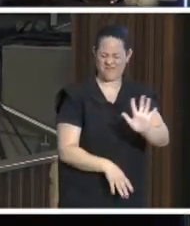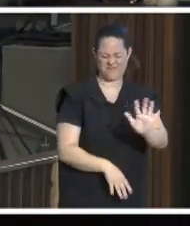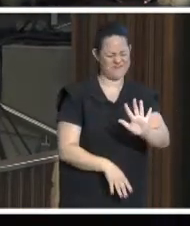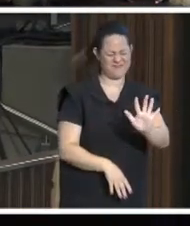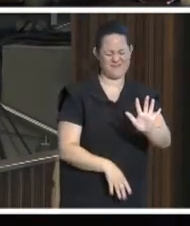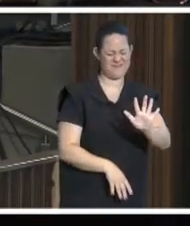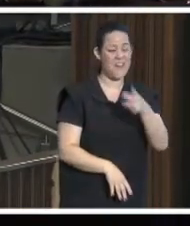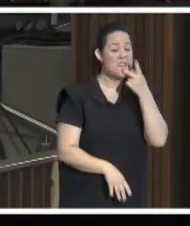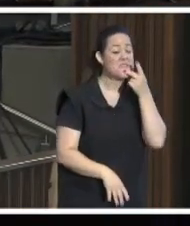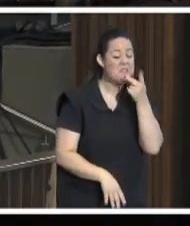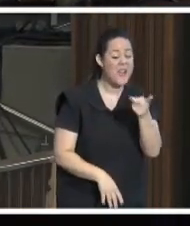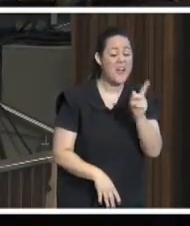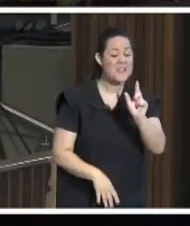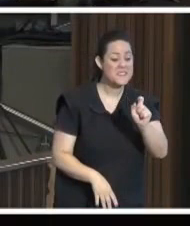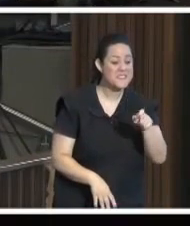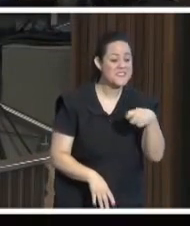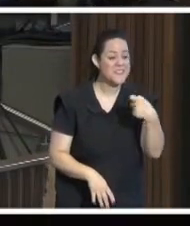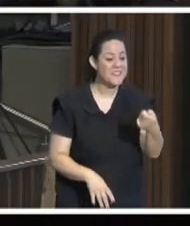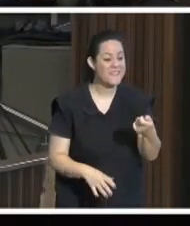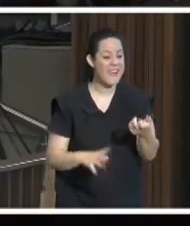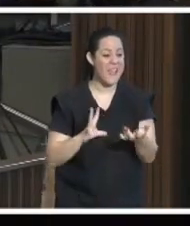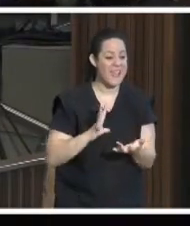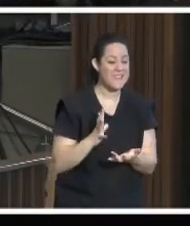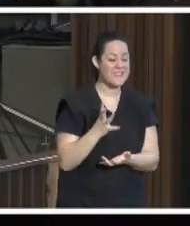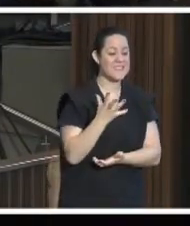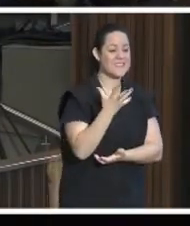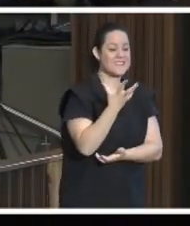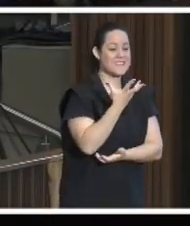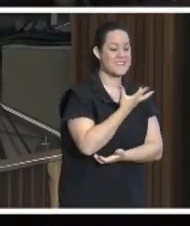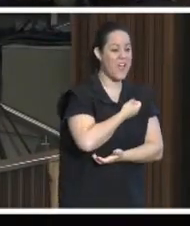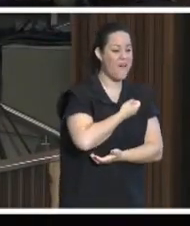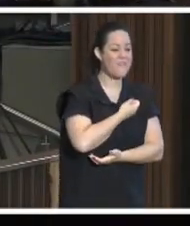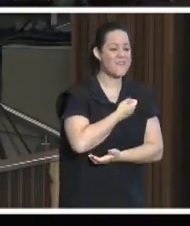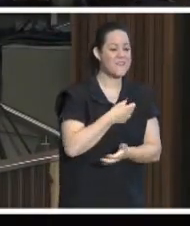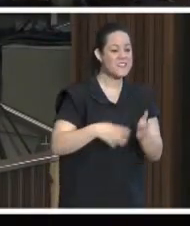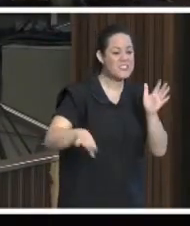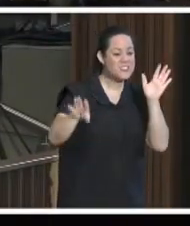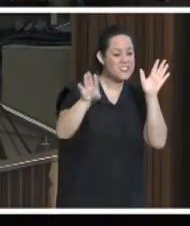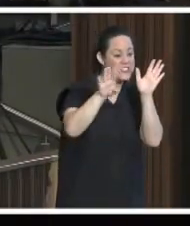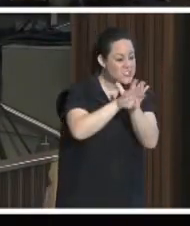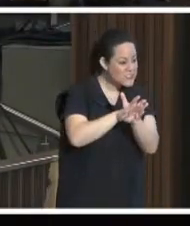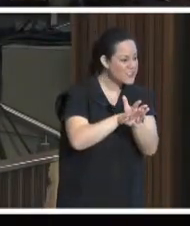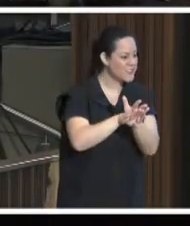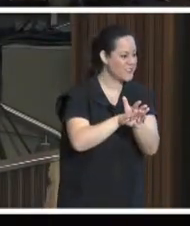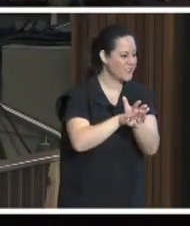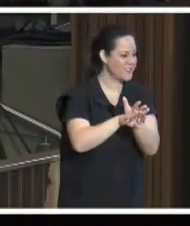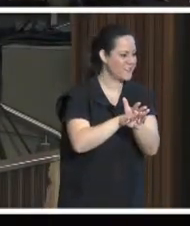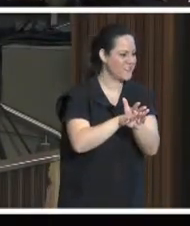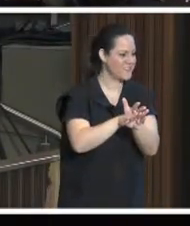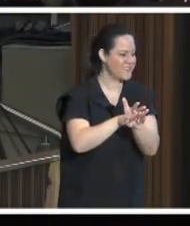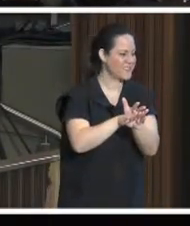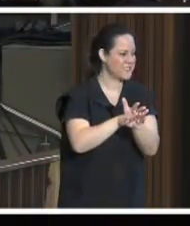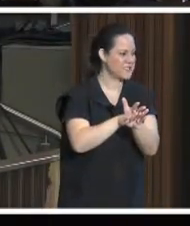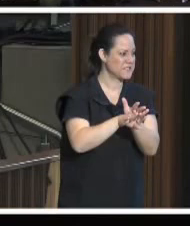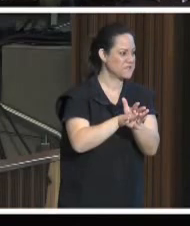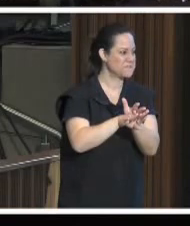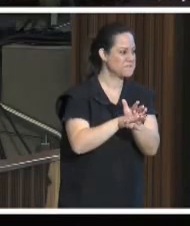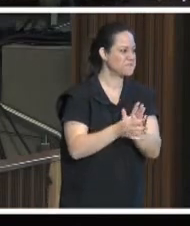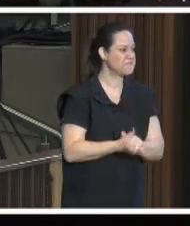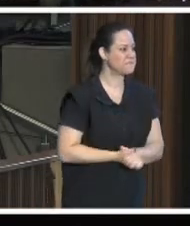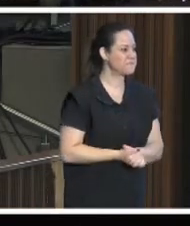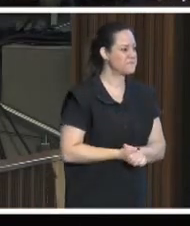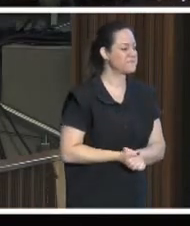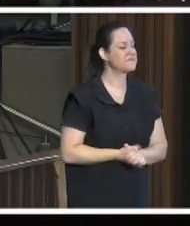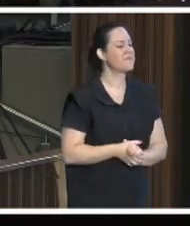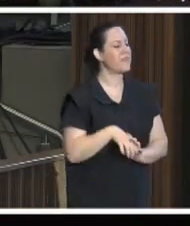aqui para dizer que a salvação está batendo a porta, que ela chegou, e aí a gente